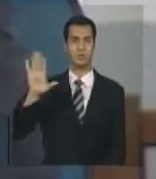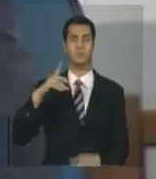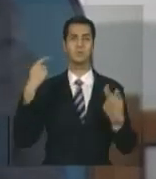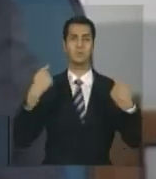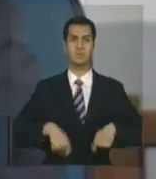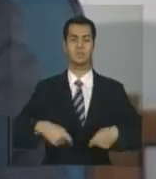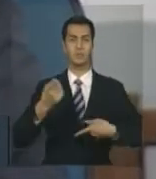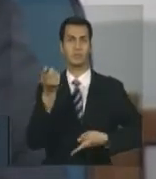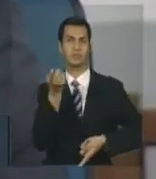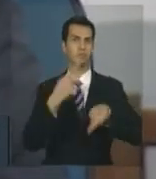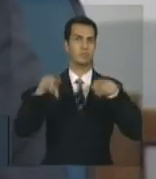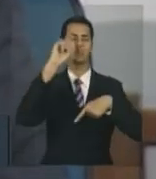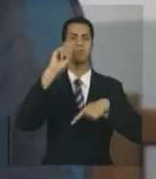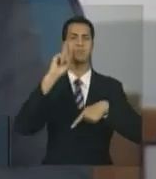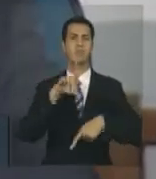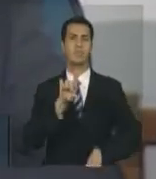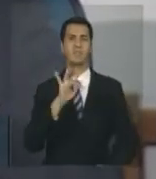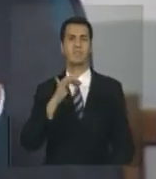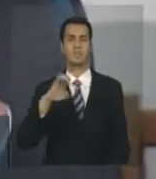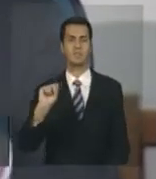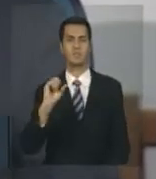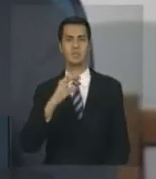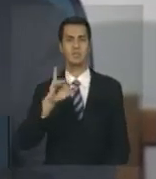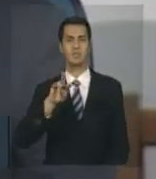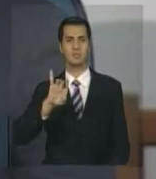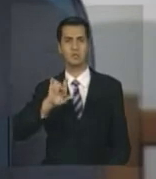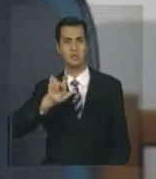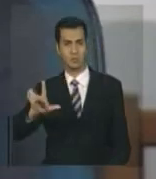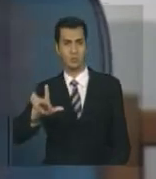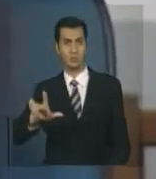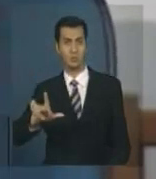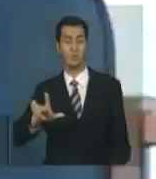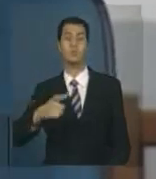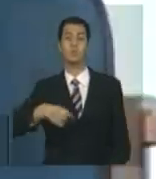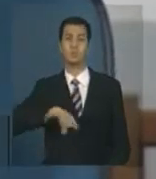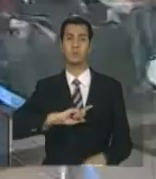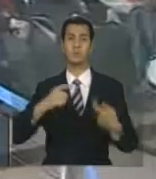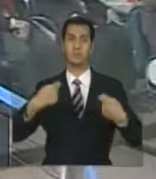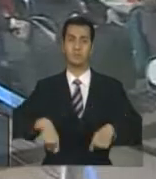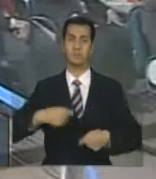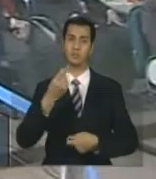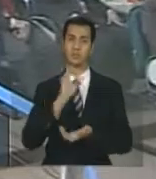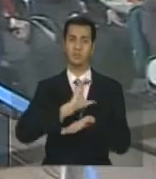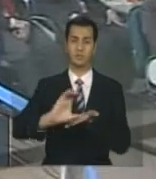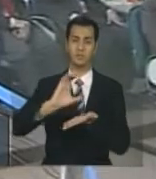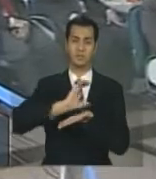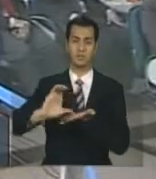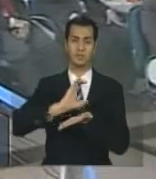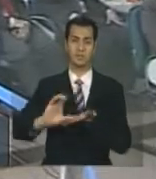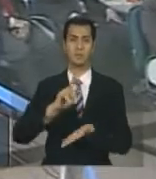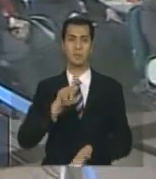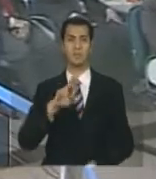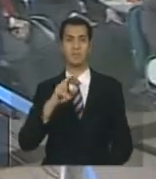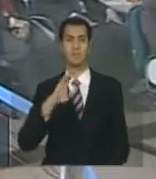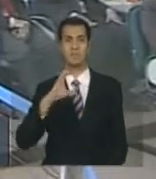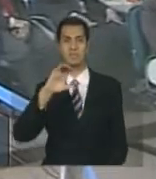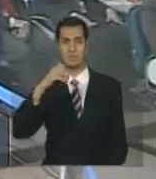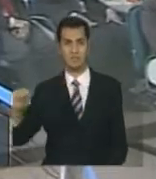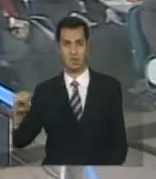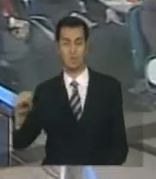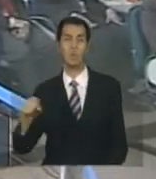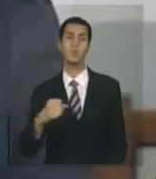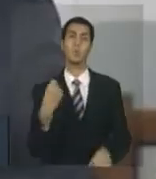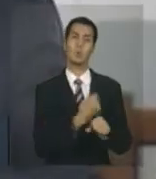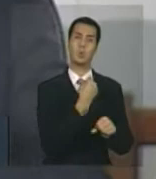Política Nacional de Defesa Civil. E esse jogo se vira investindo mais em prevenção e menos em